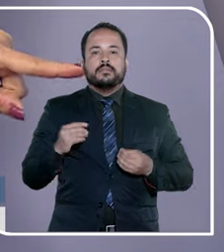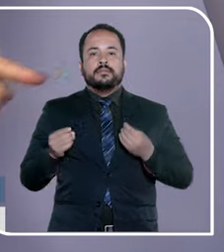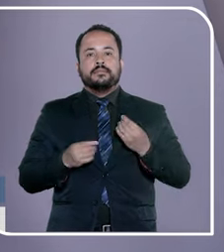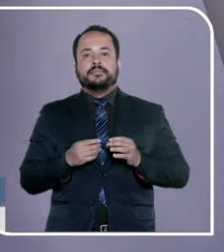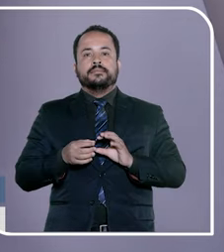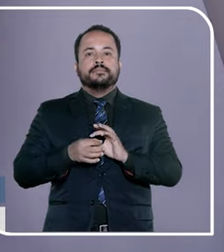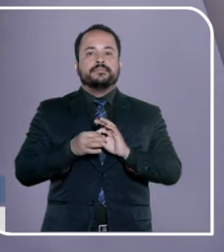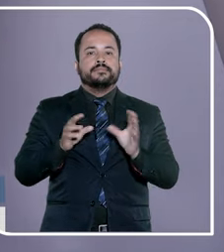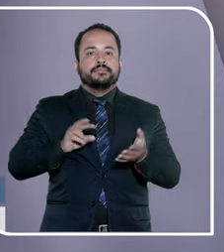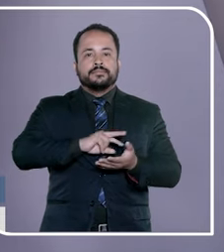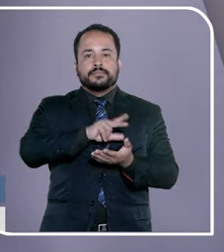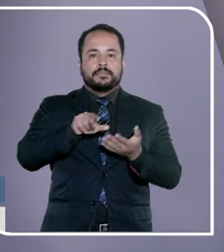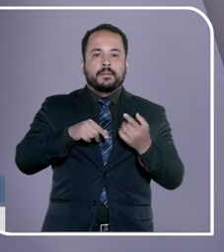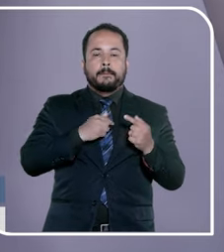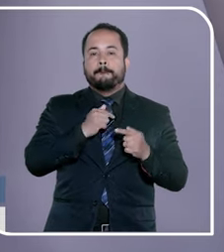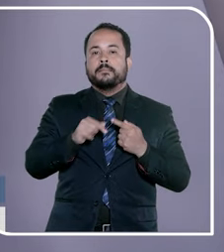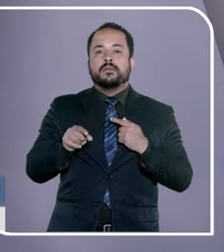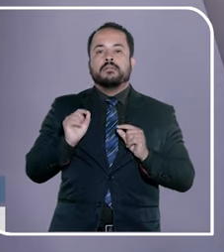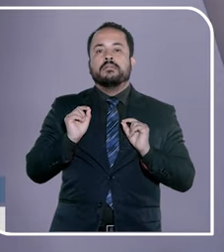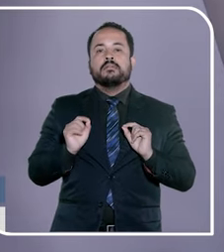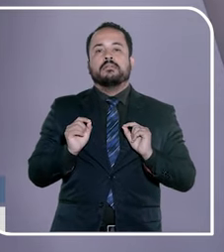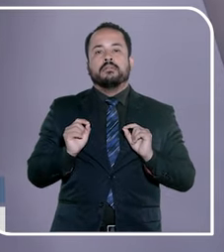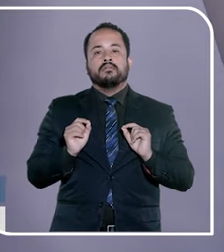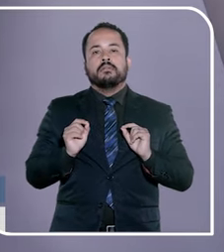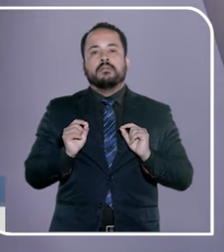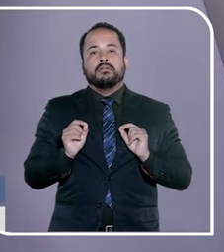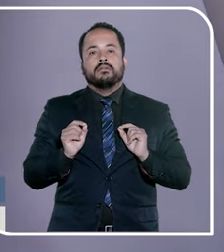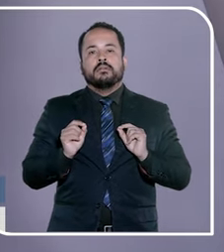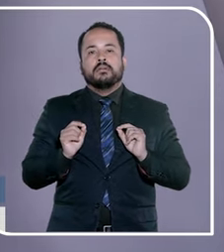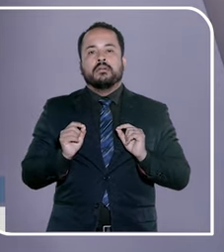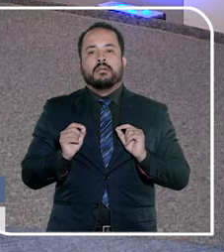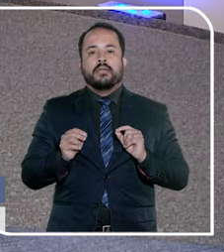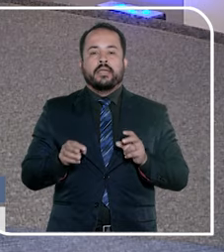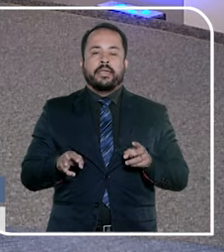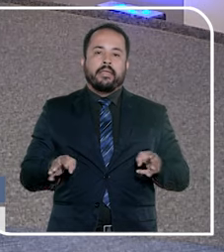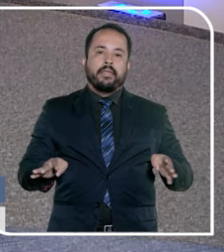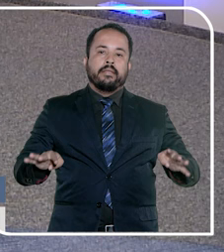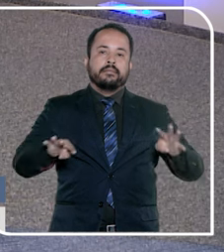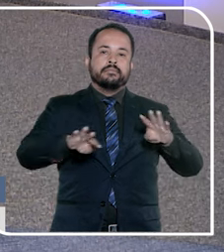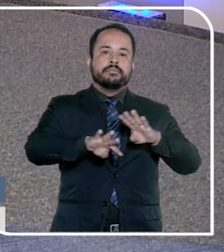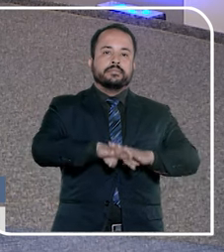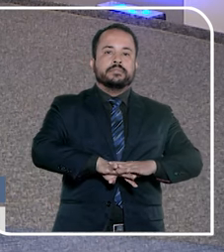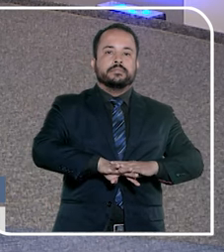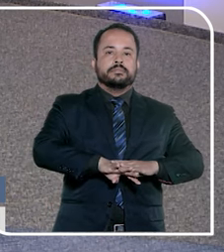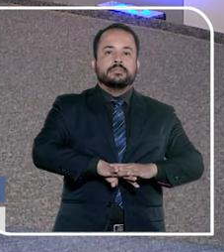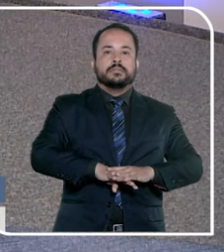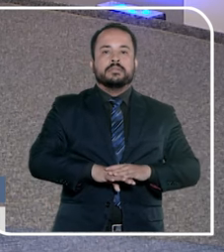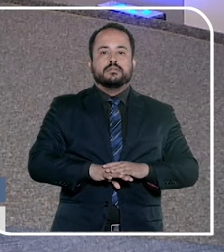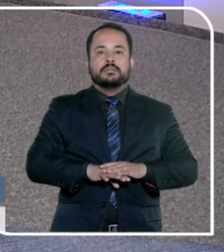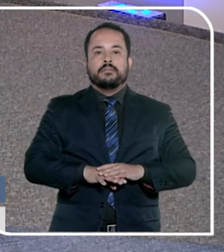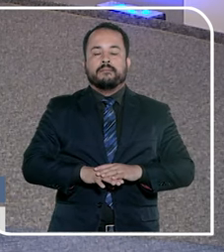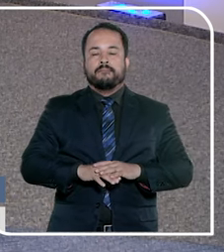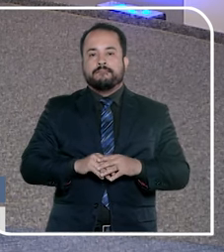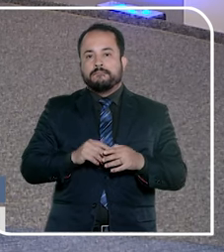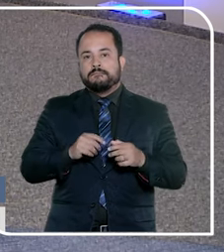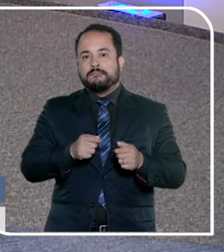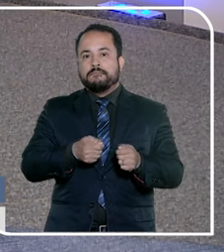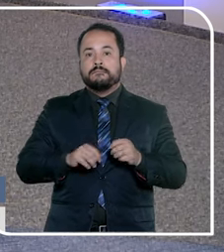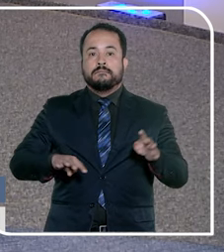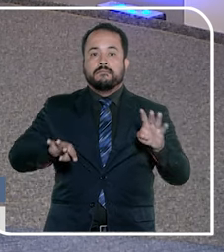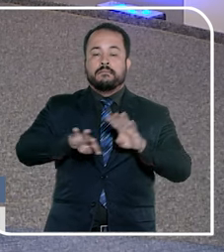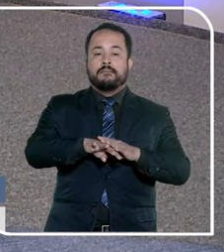proibidos como no caso de redes de pesca pode-se dizer que é possível a aplicação da